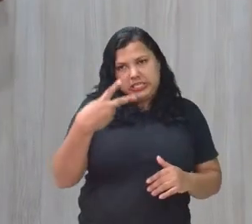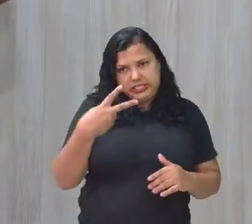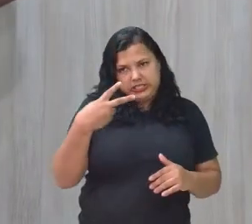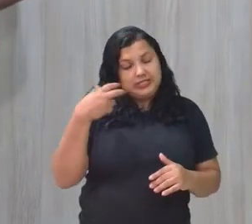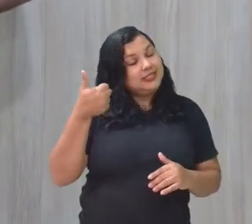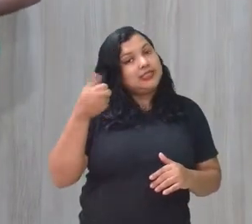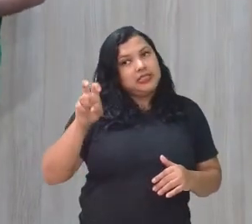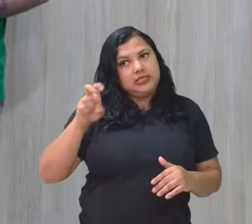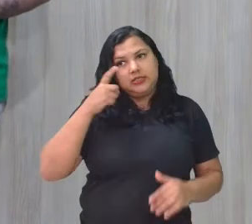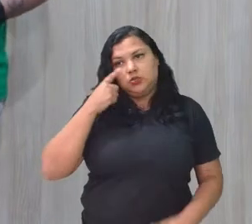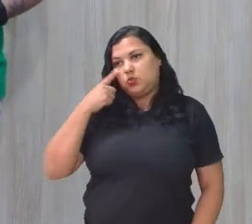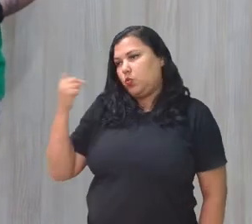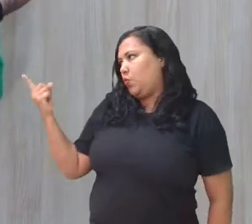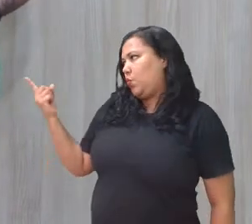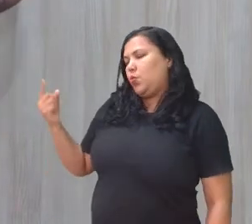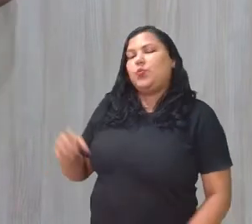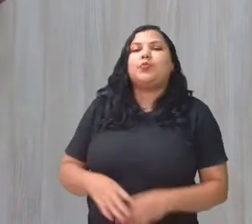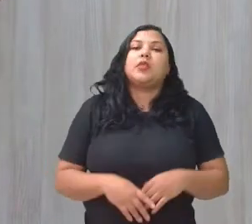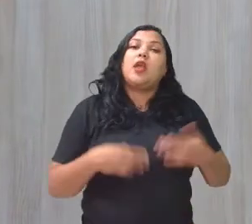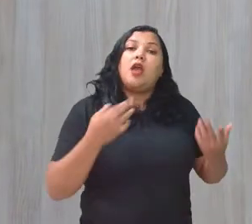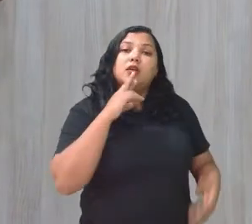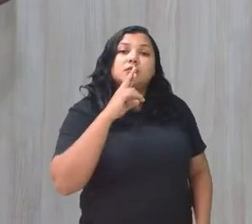vezes 3,5,